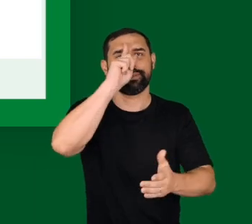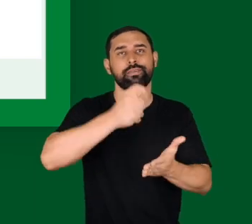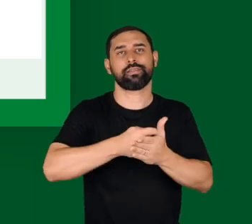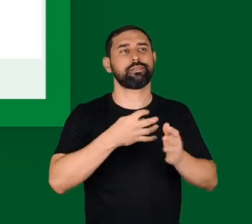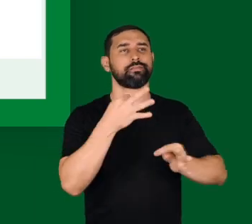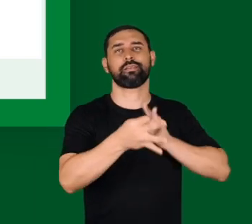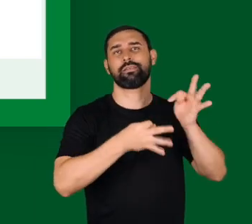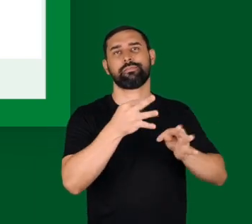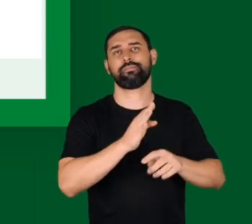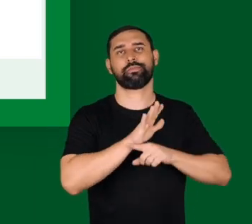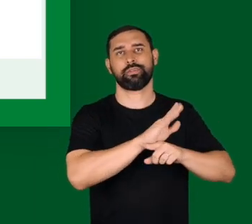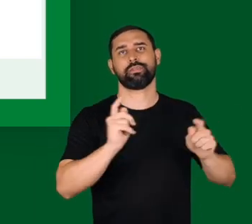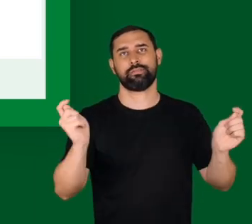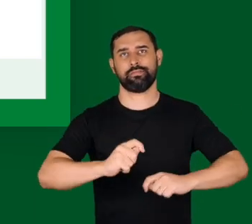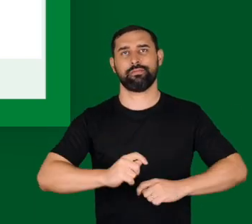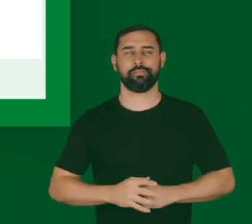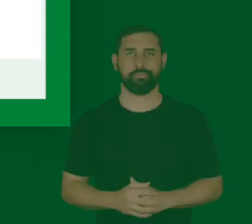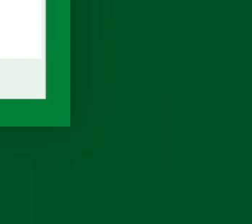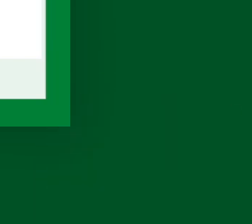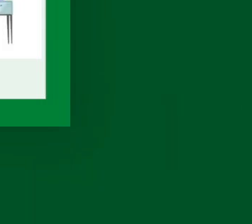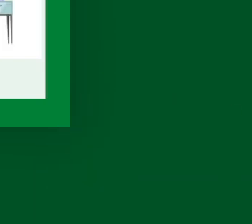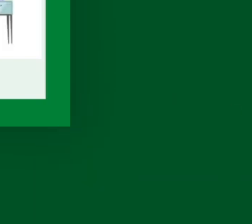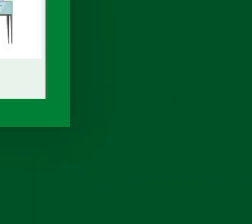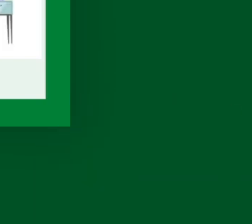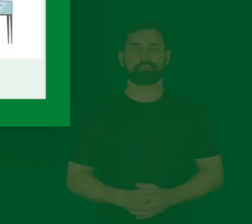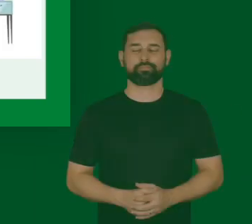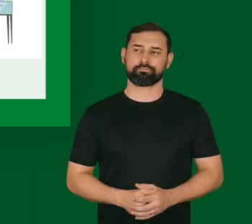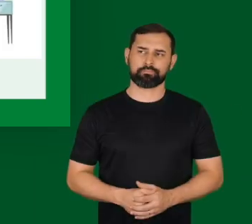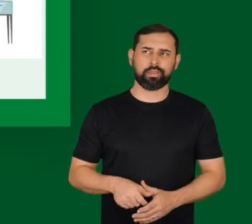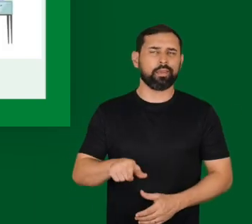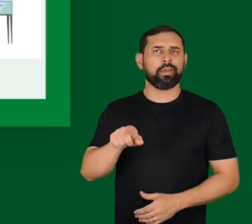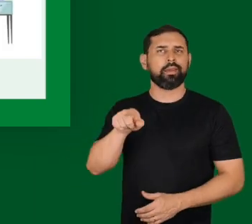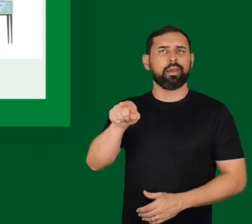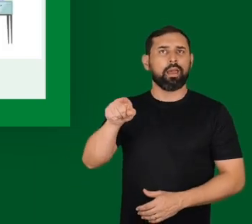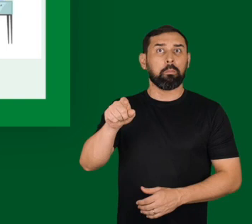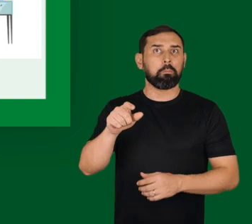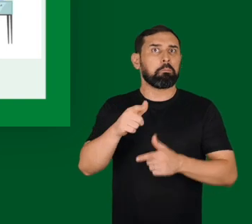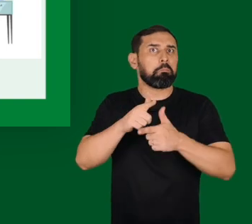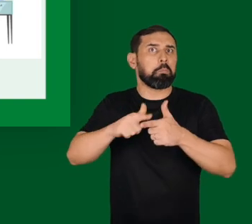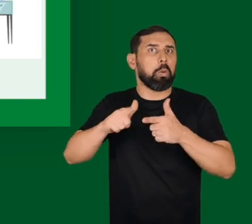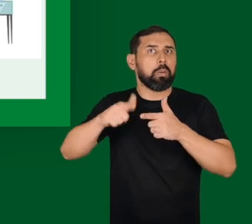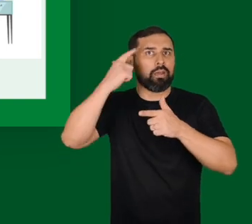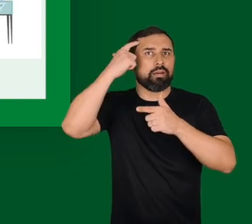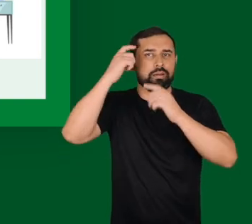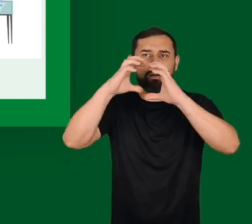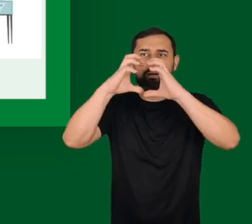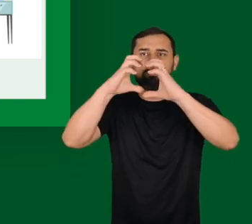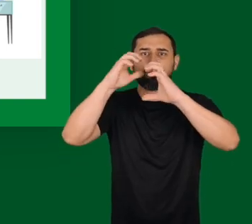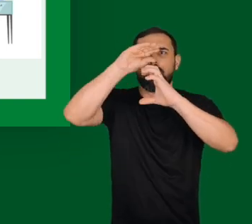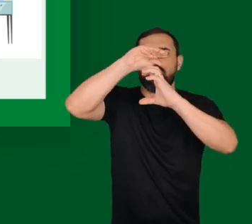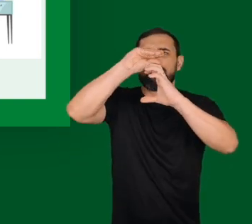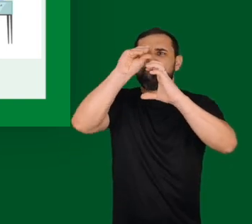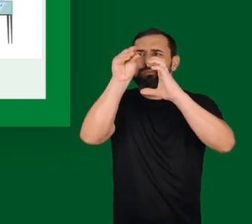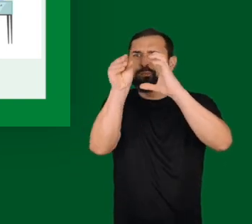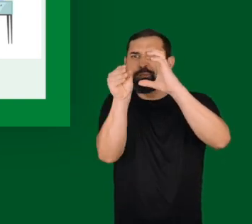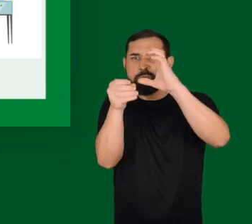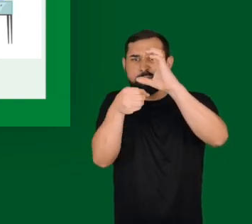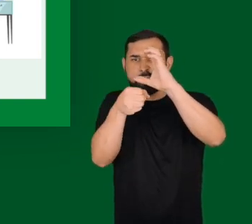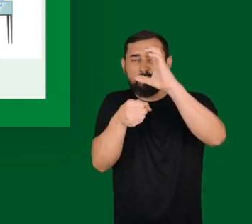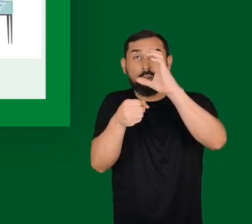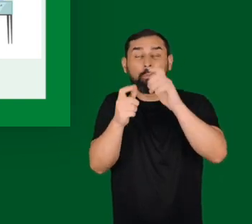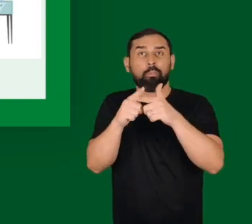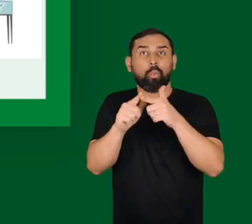como a gente vai tratar, tá? Lembrar aqui, quais são os sinais indiretos de irritação